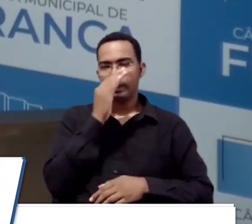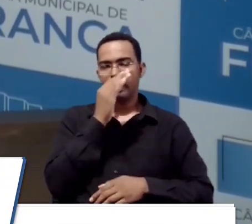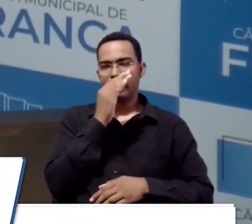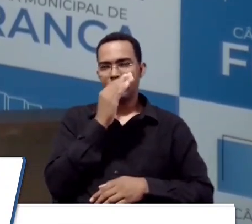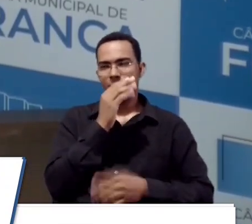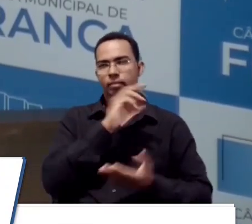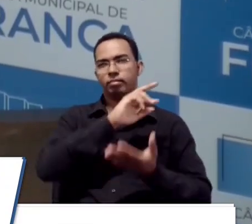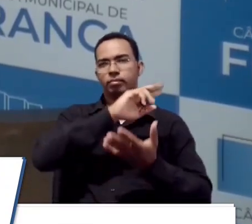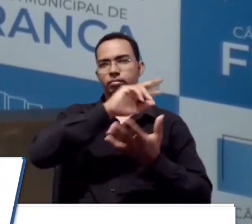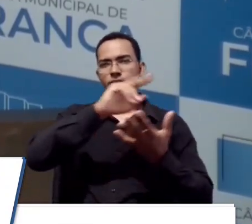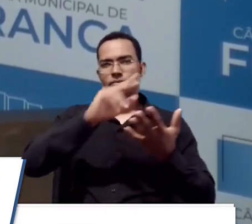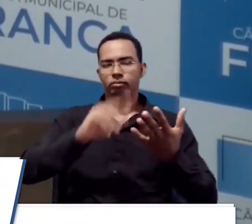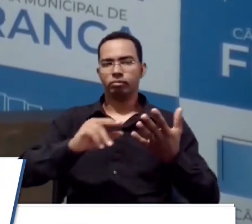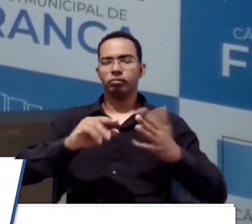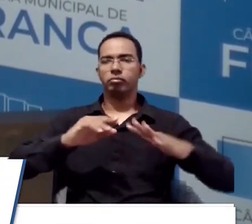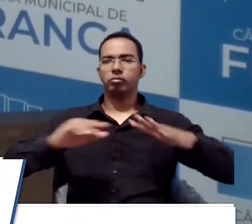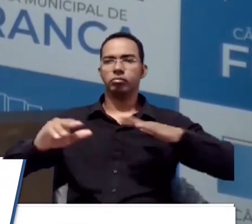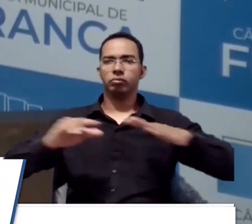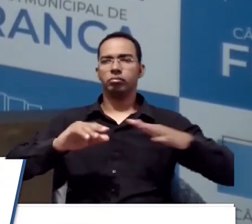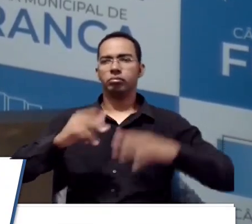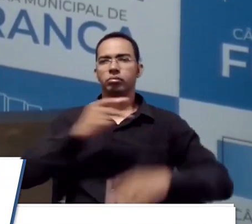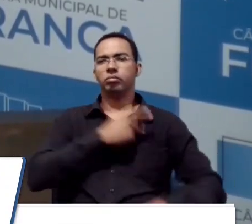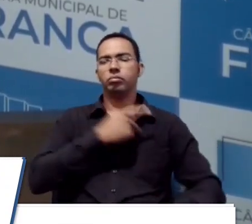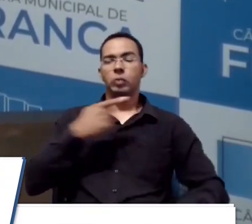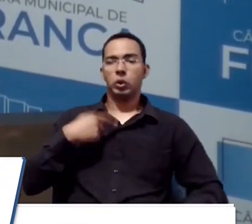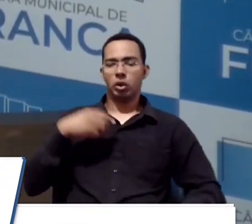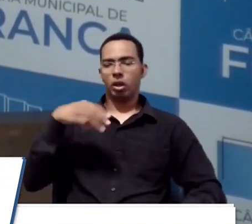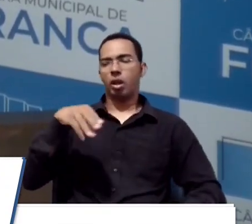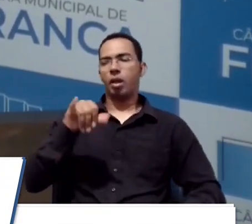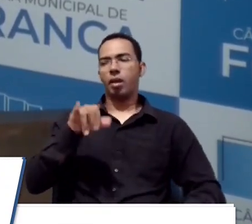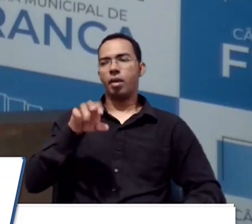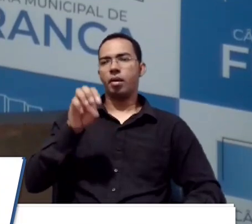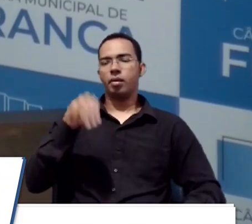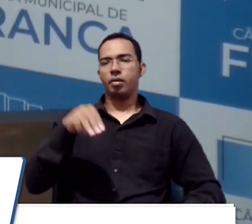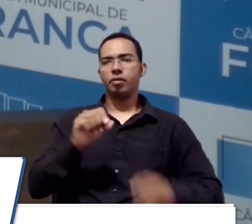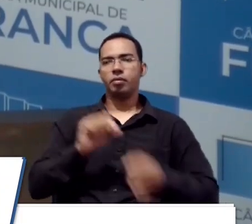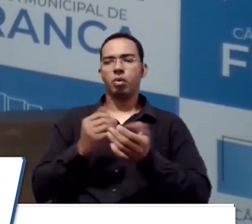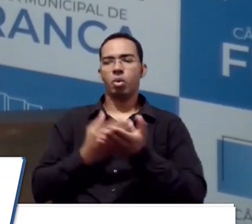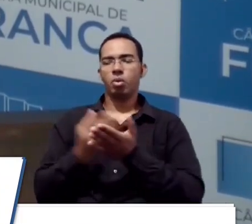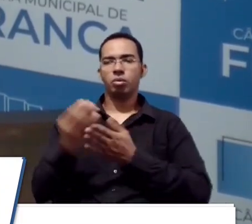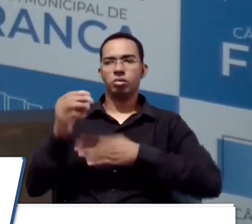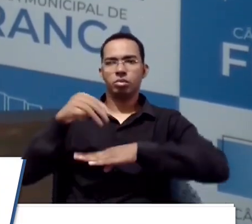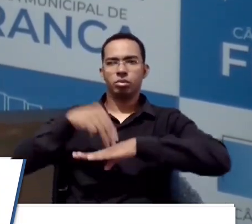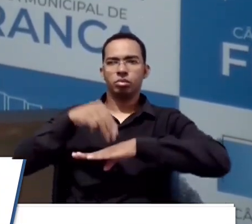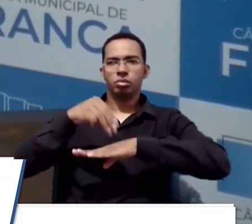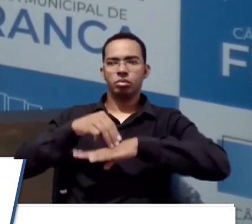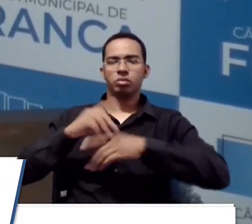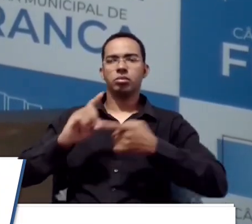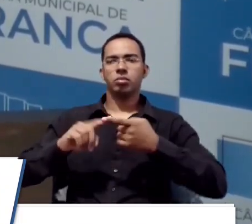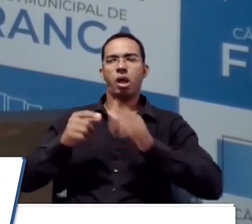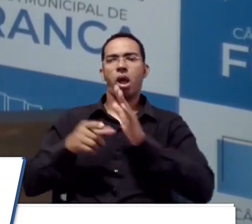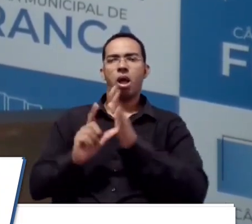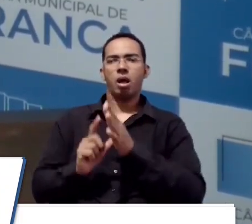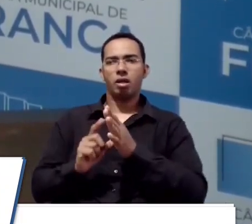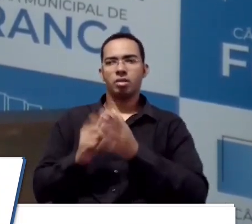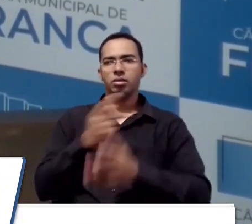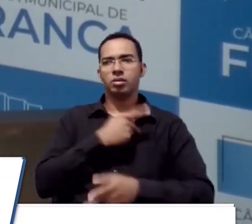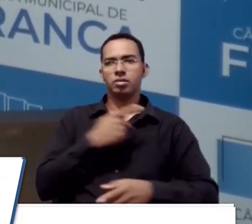todas essas ações que a pastora Miriam exerce desde o início do seu ministério, mesmo antes de ser